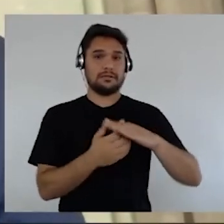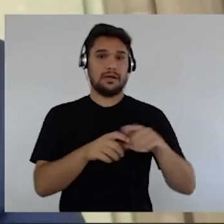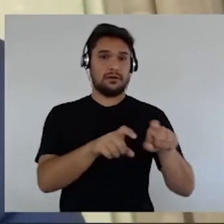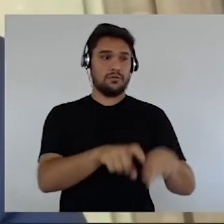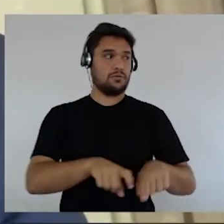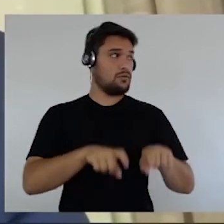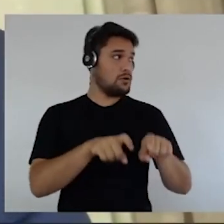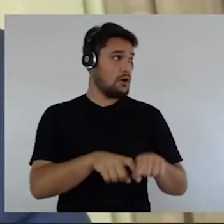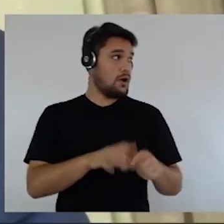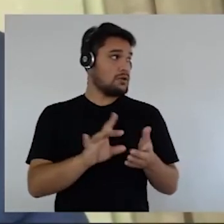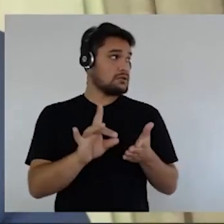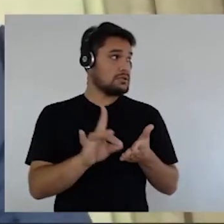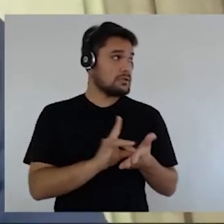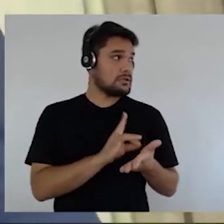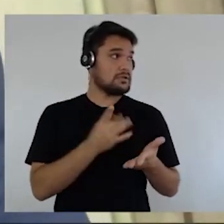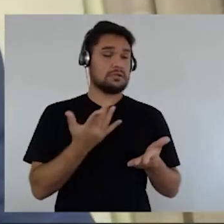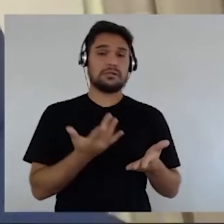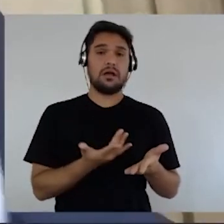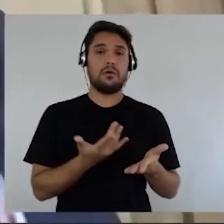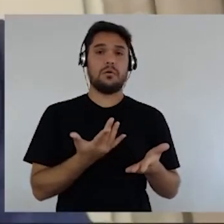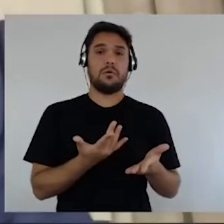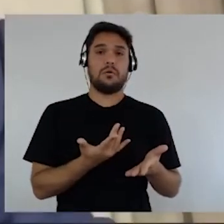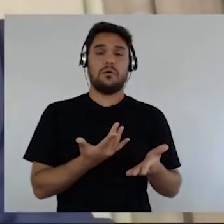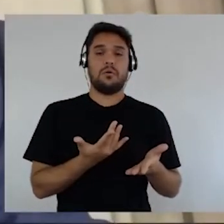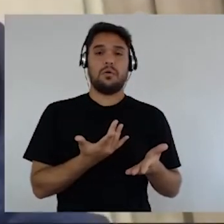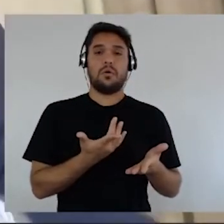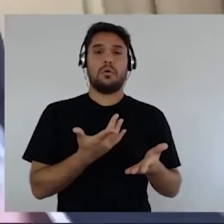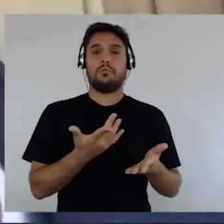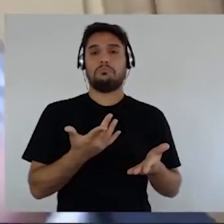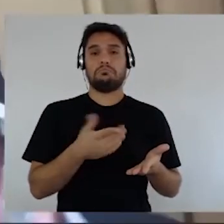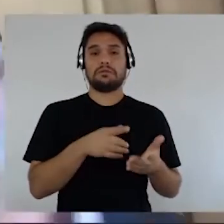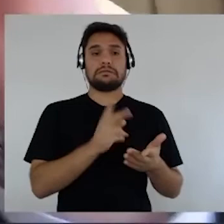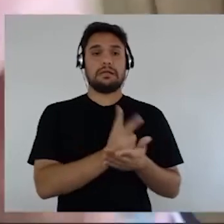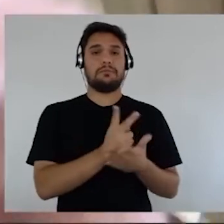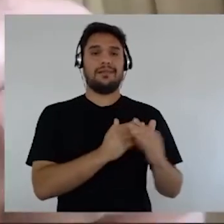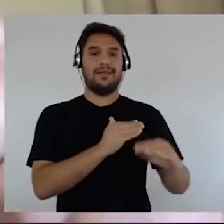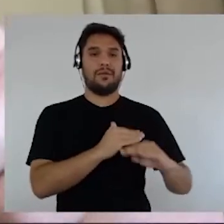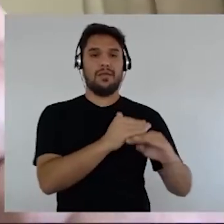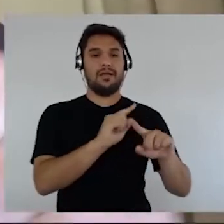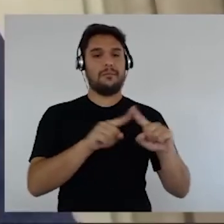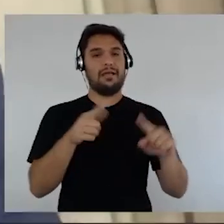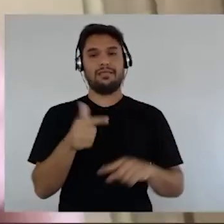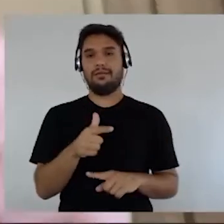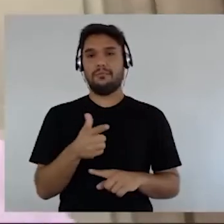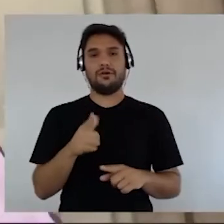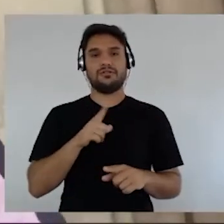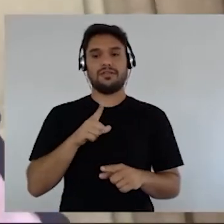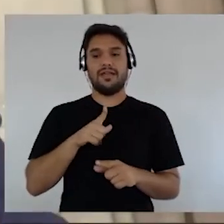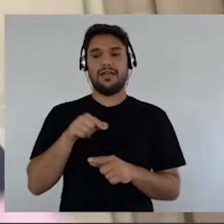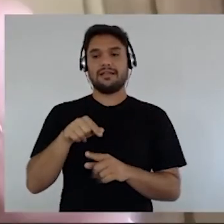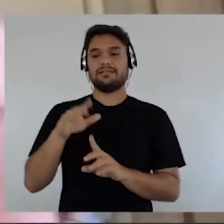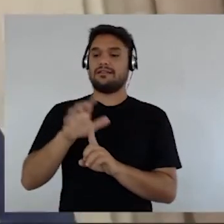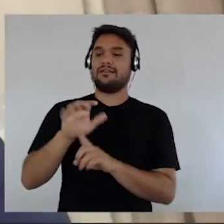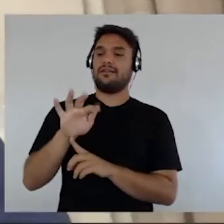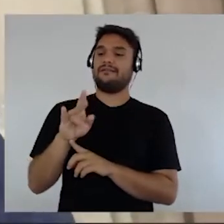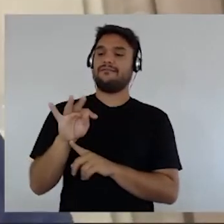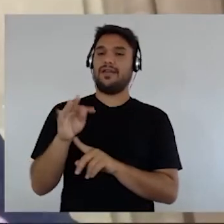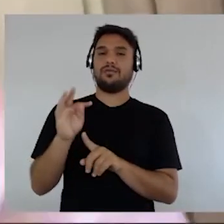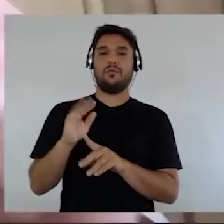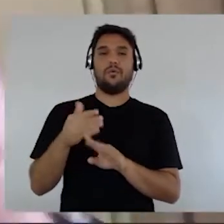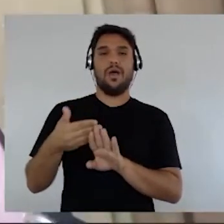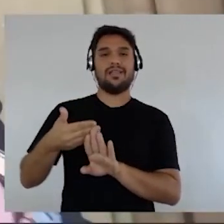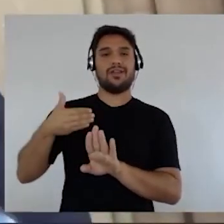rural de inscrição facultativa, que está sempre regular, enquanto que não pode haver esse efeito